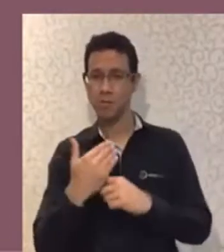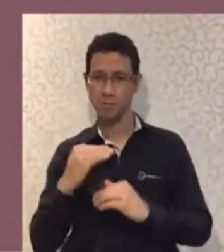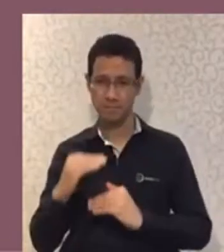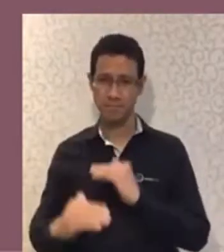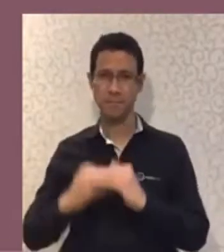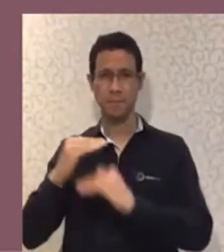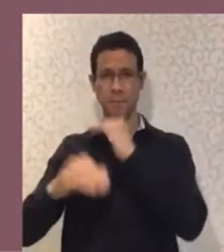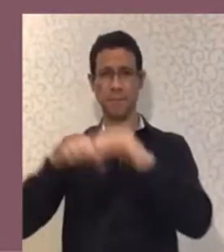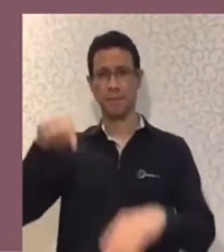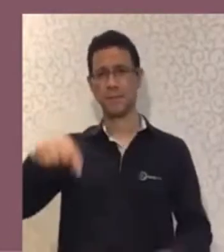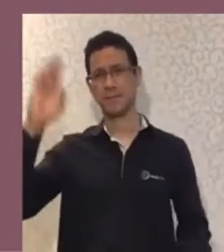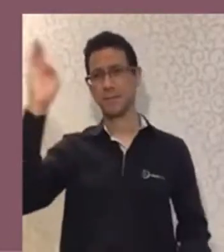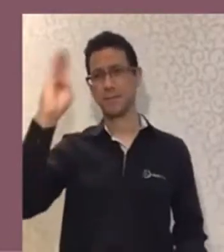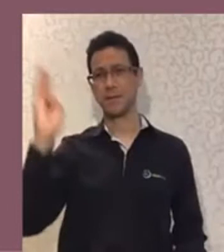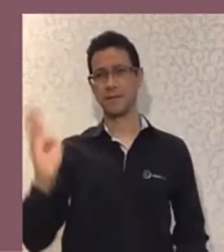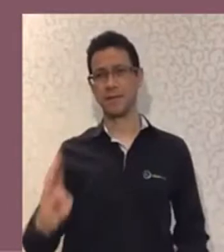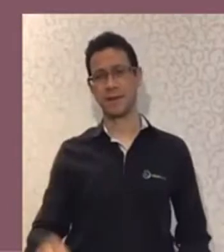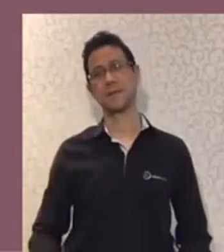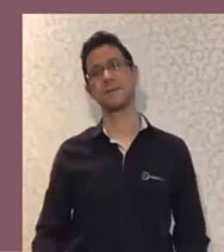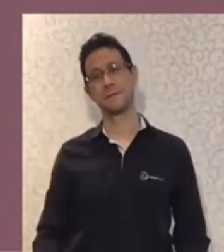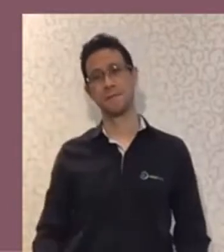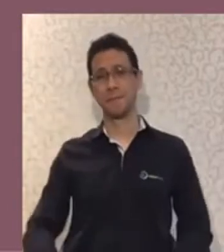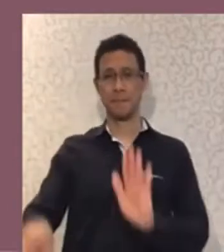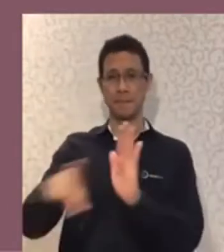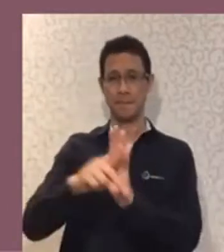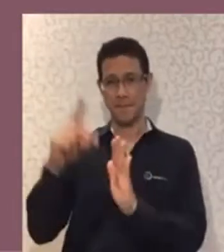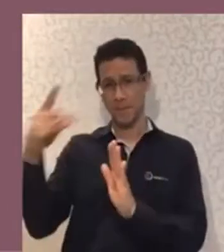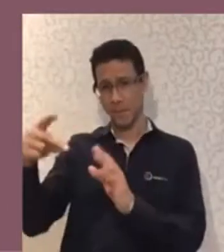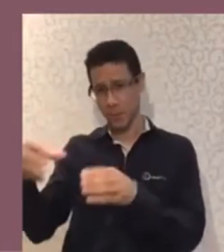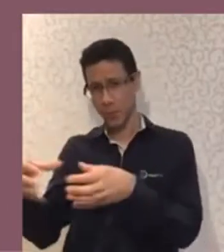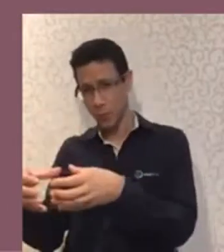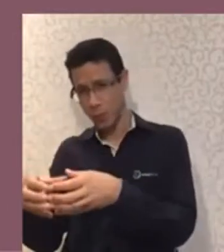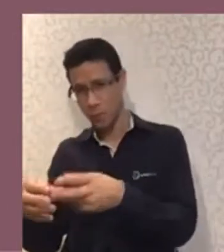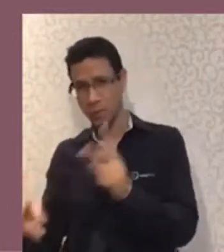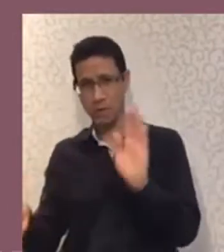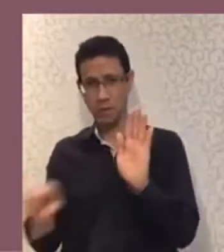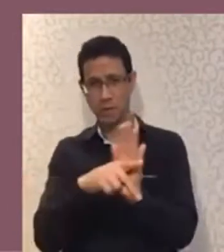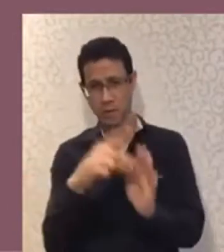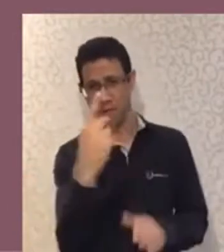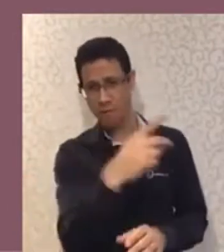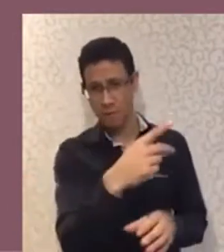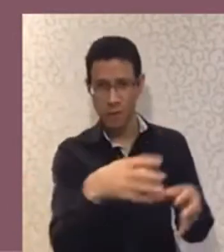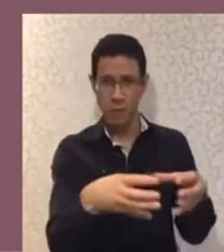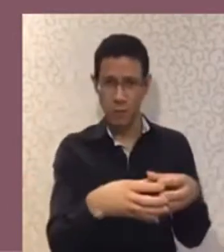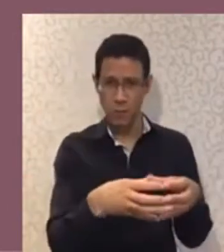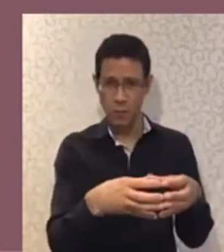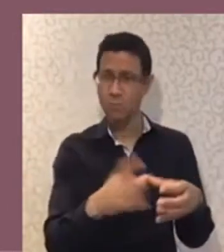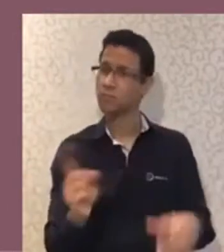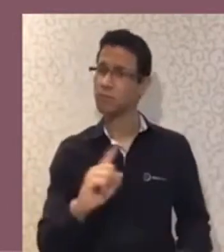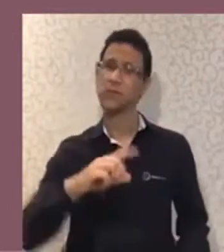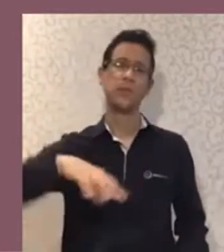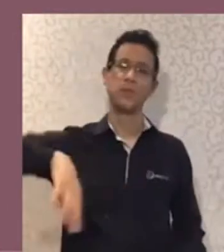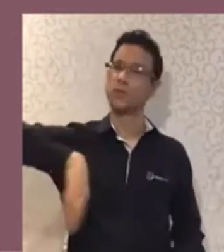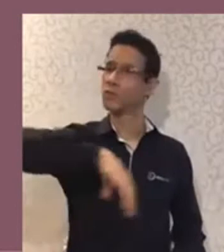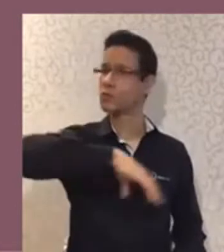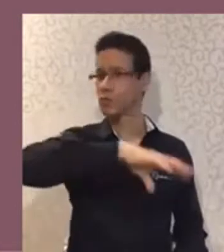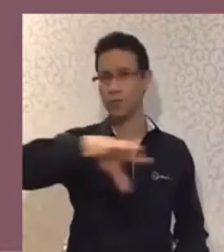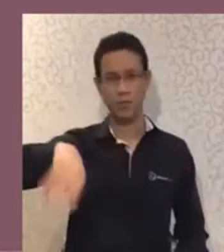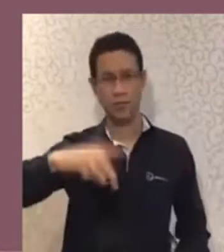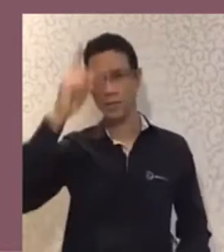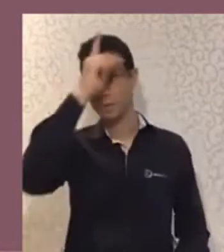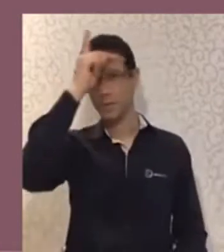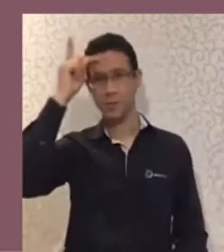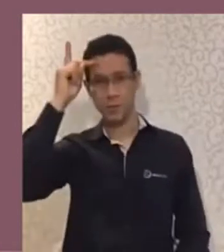Então, eles não são só para um grupo ou só para outro grupo. É para todas as pessoas. Quer dizer, todos nós